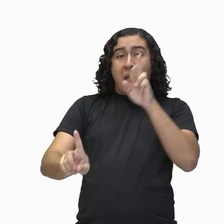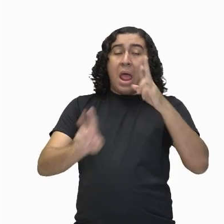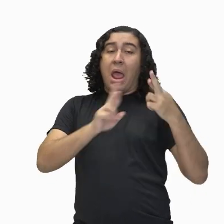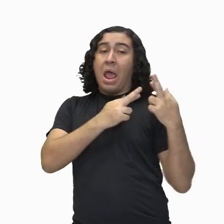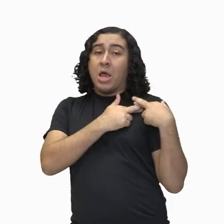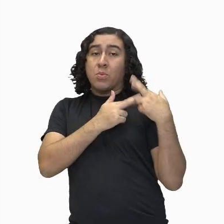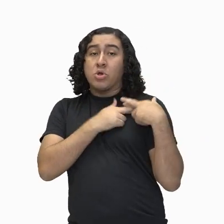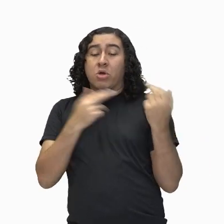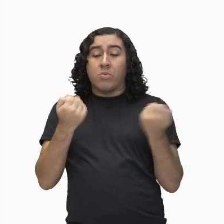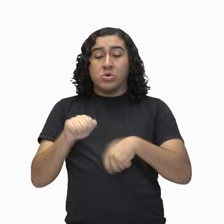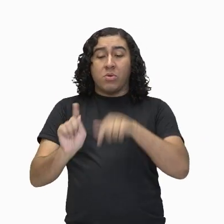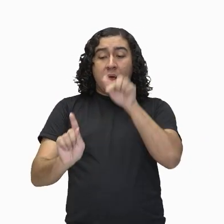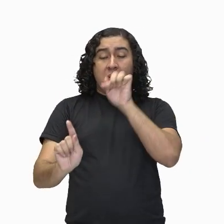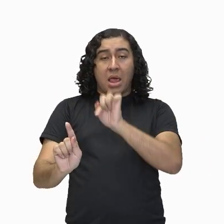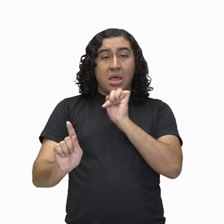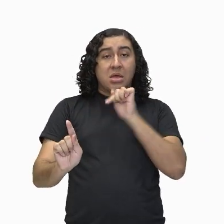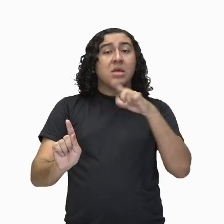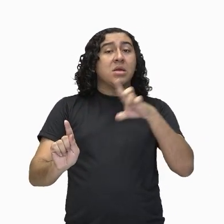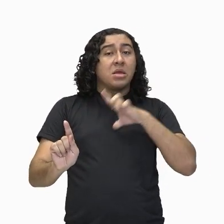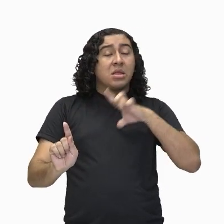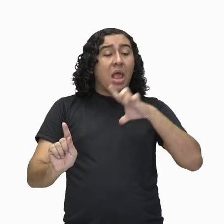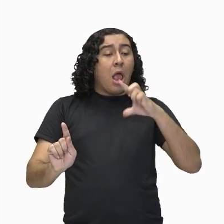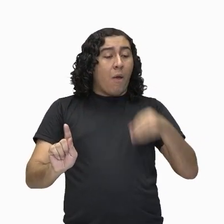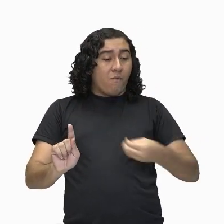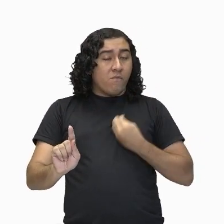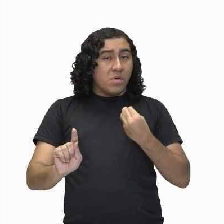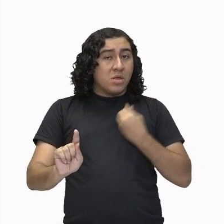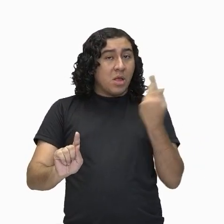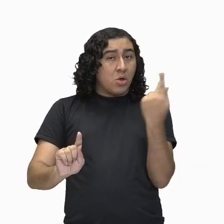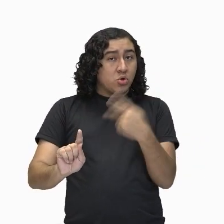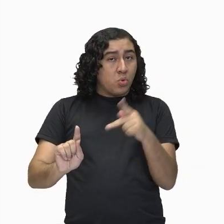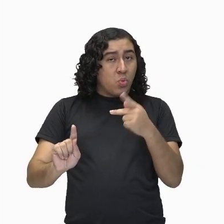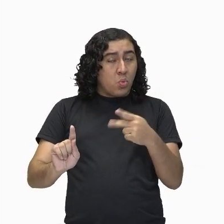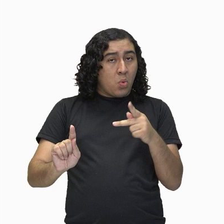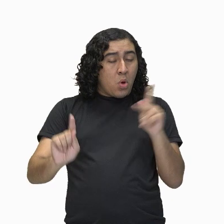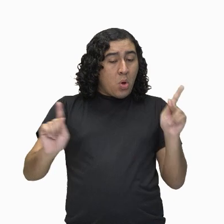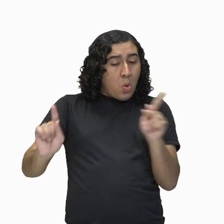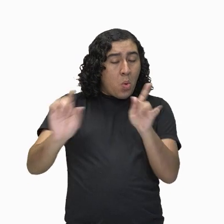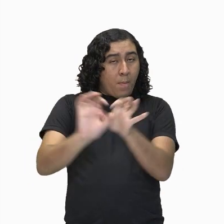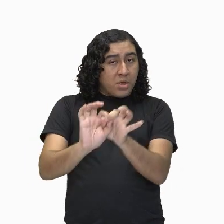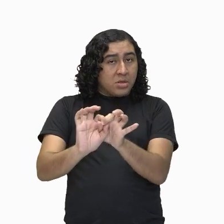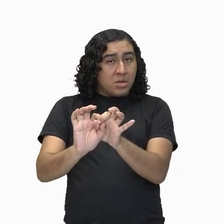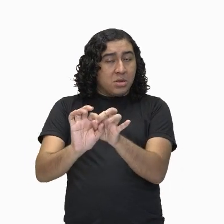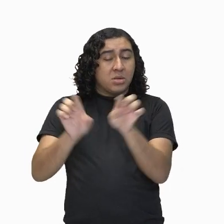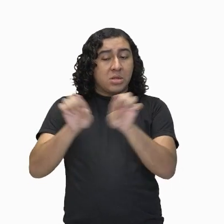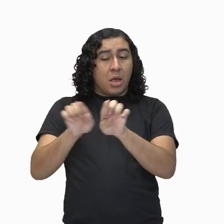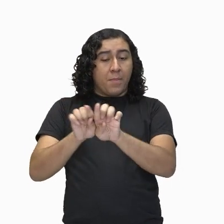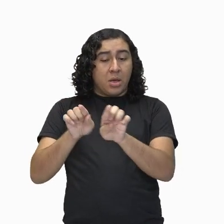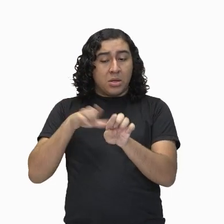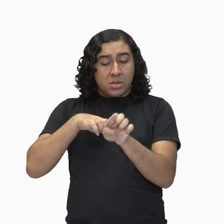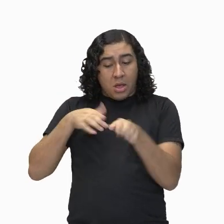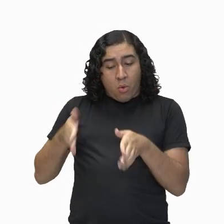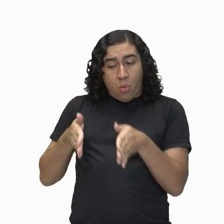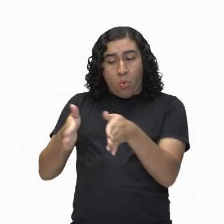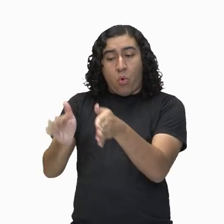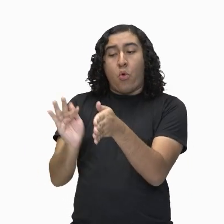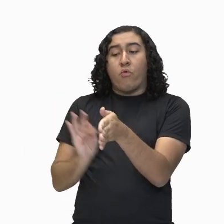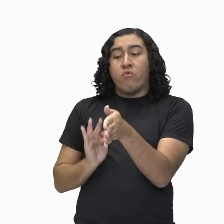dar significado à sua vida e em vivê-la de maneira